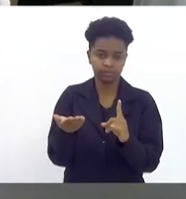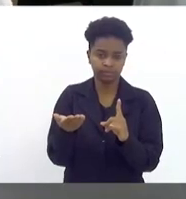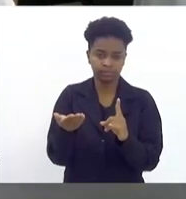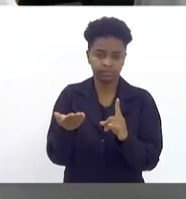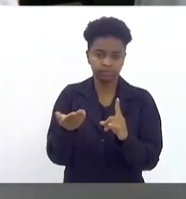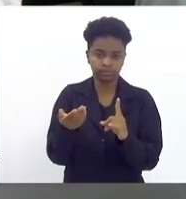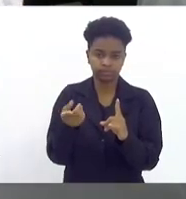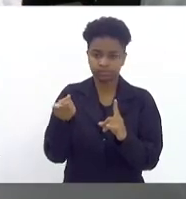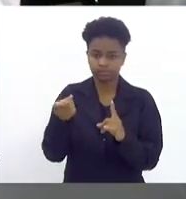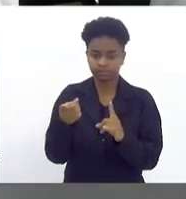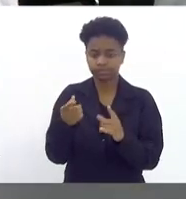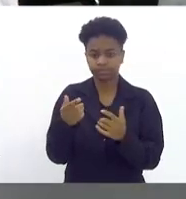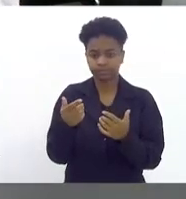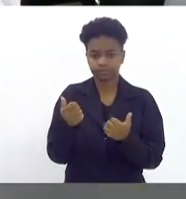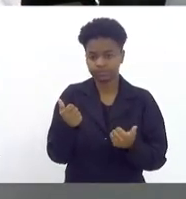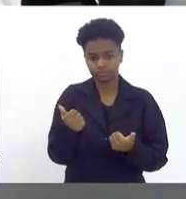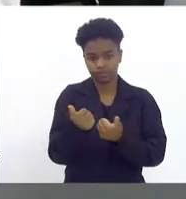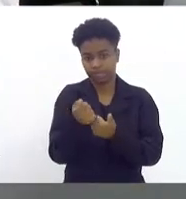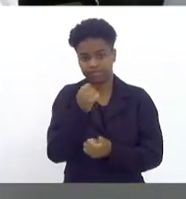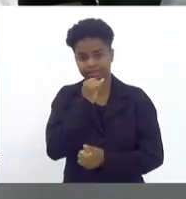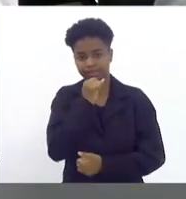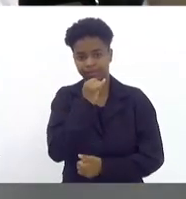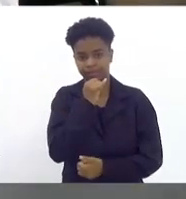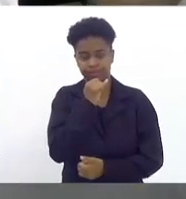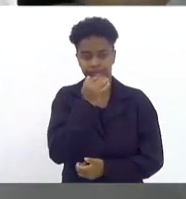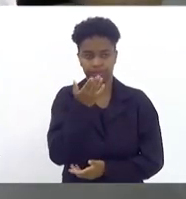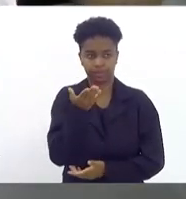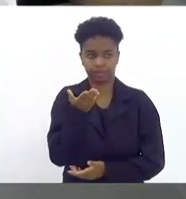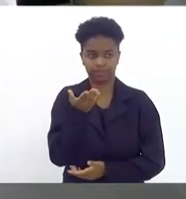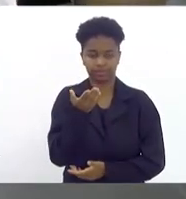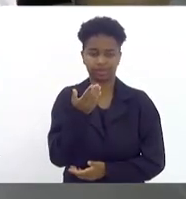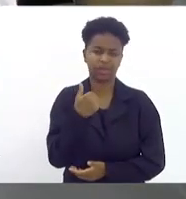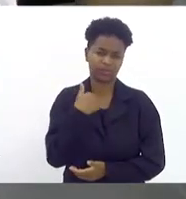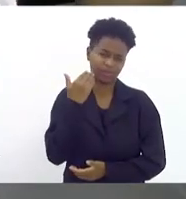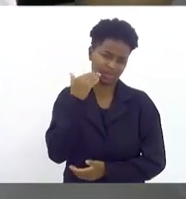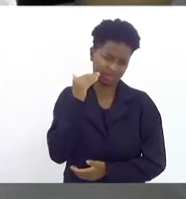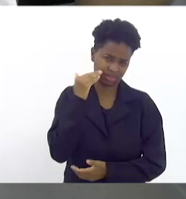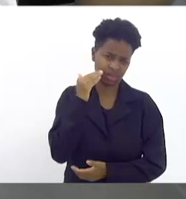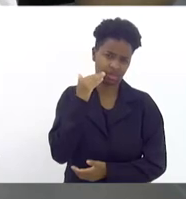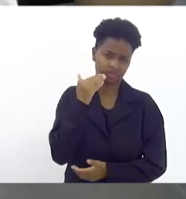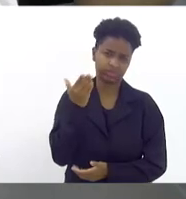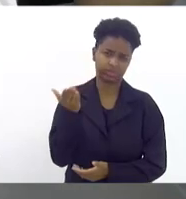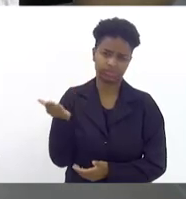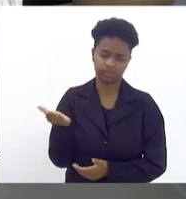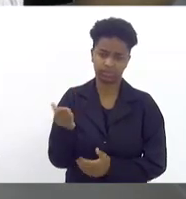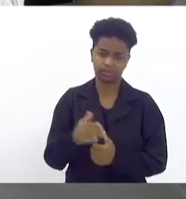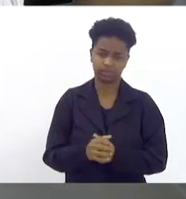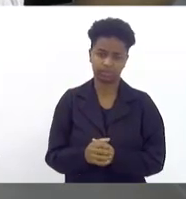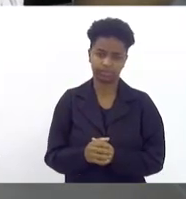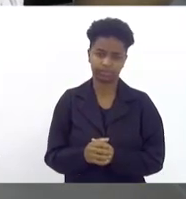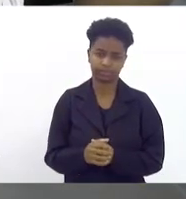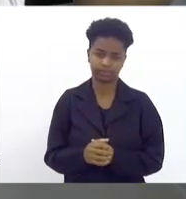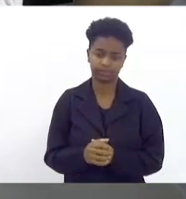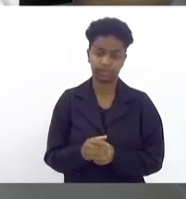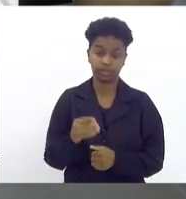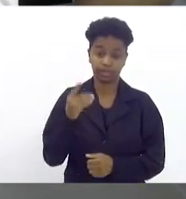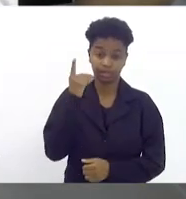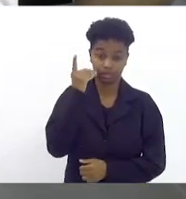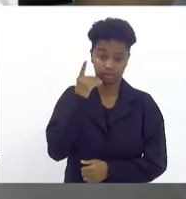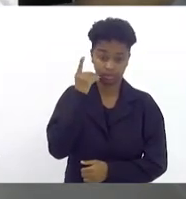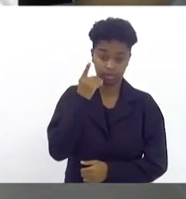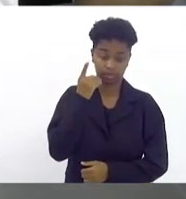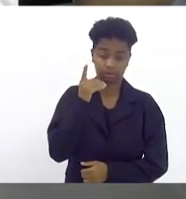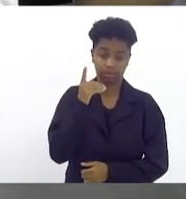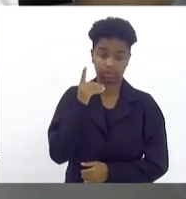desse benefício. Tipo assim, se bem que eu entendo, doutor Serginho, o deputado